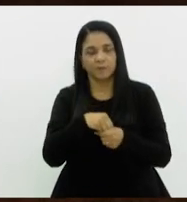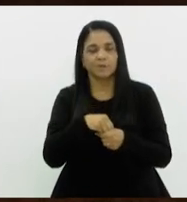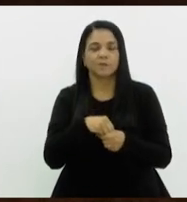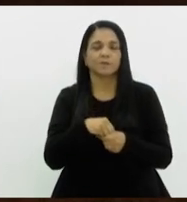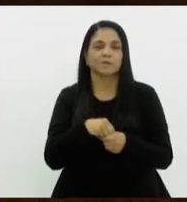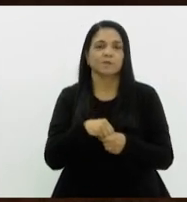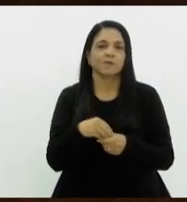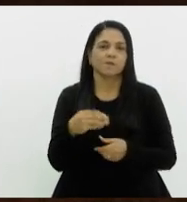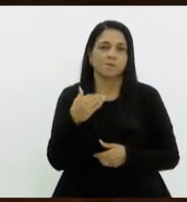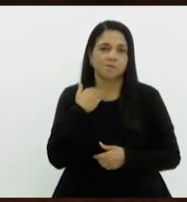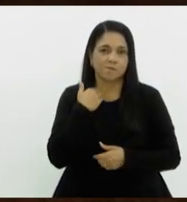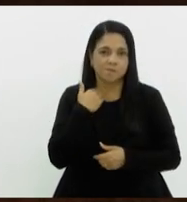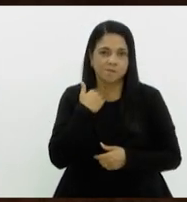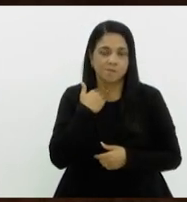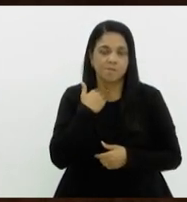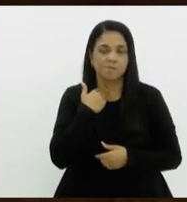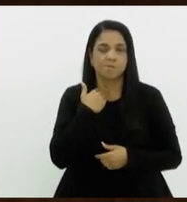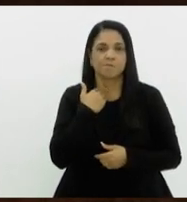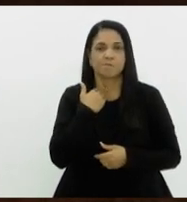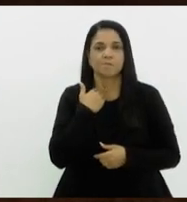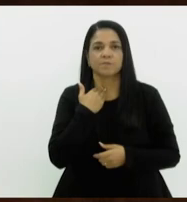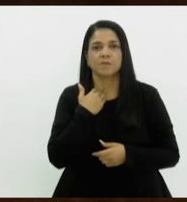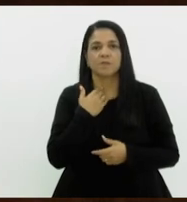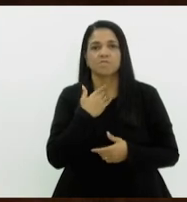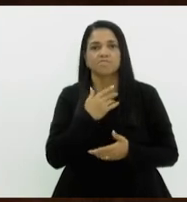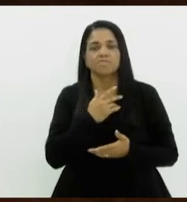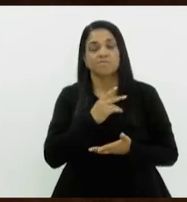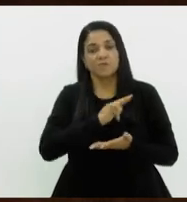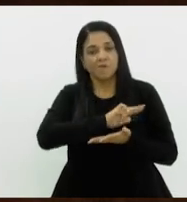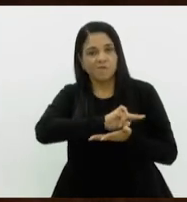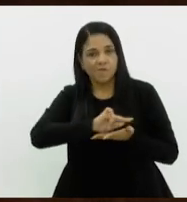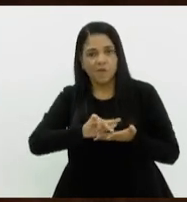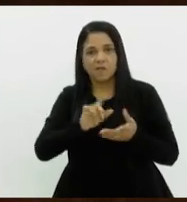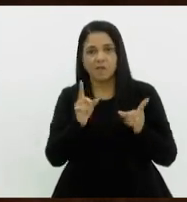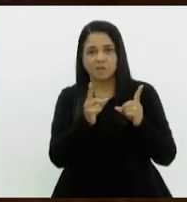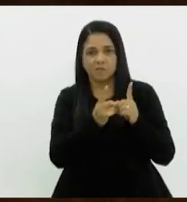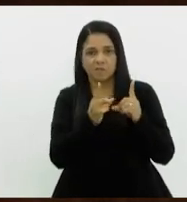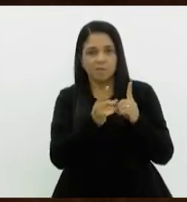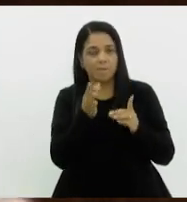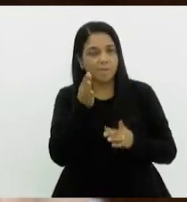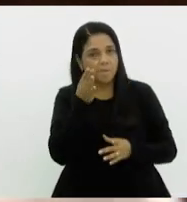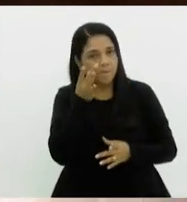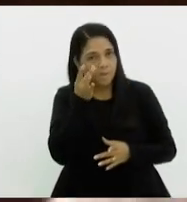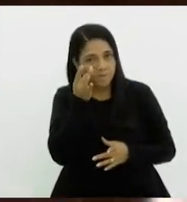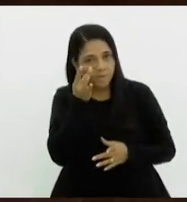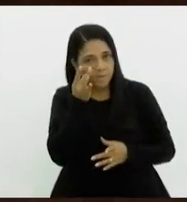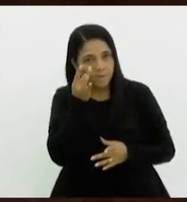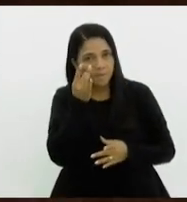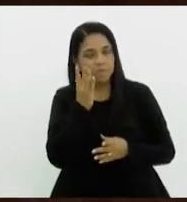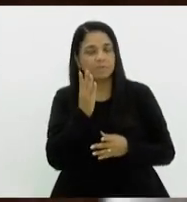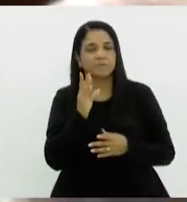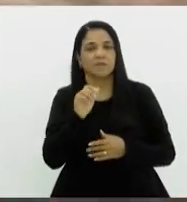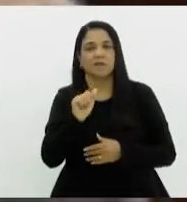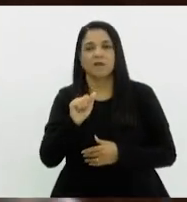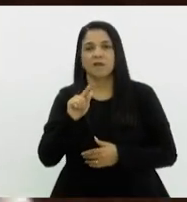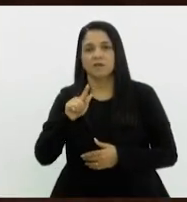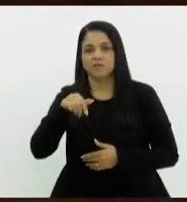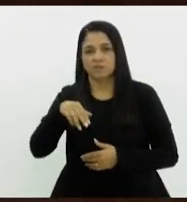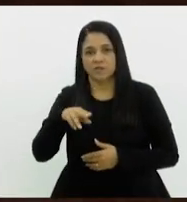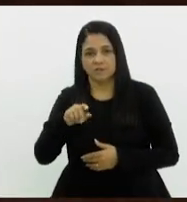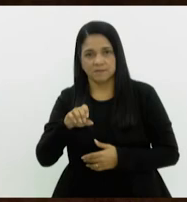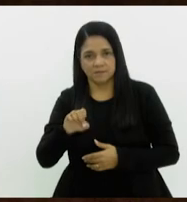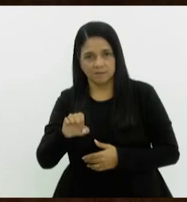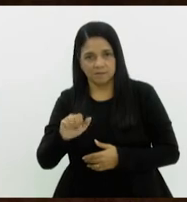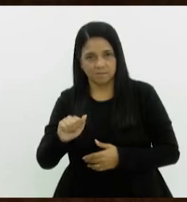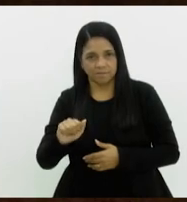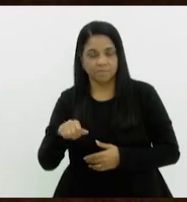que, em muitos casos de atendimento presencial nas agências, surge